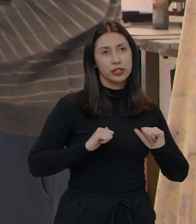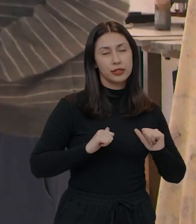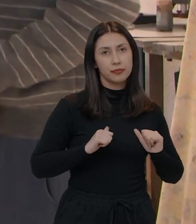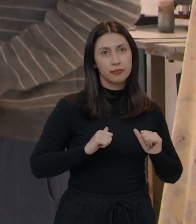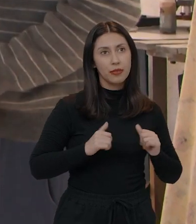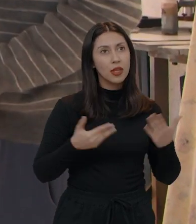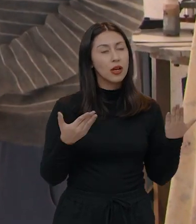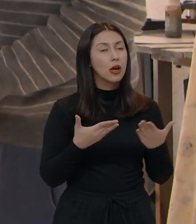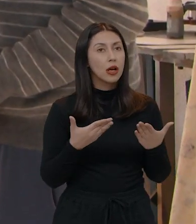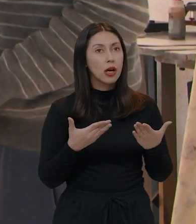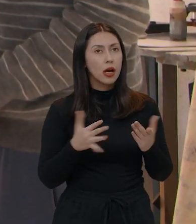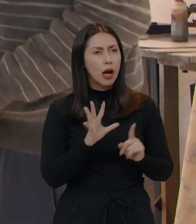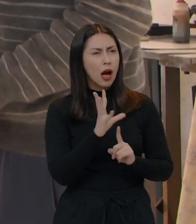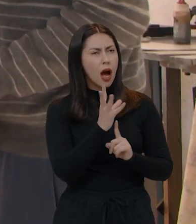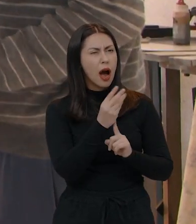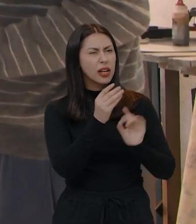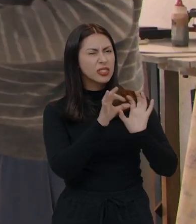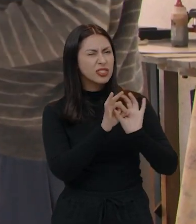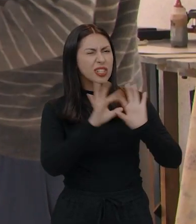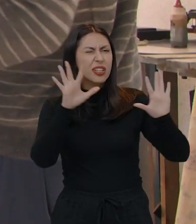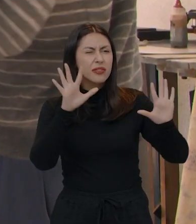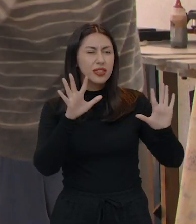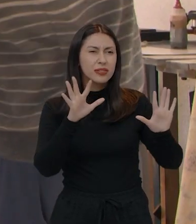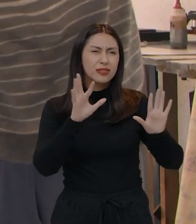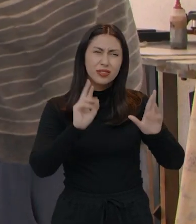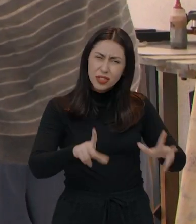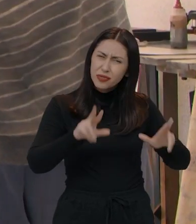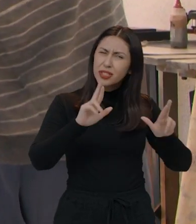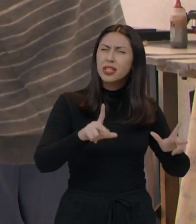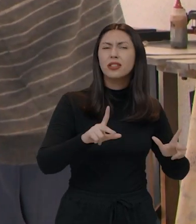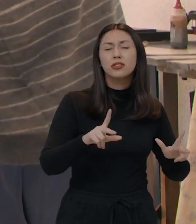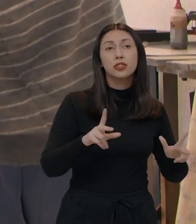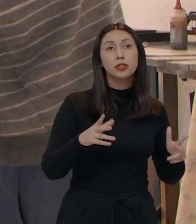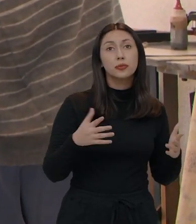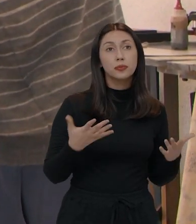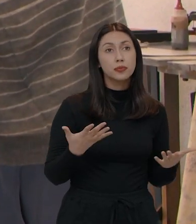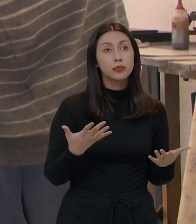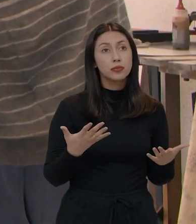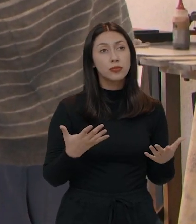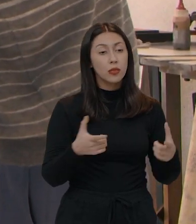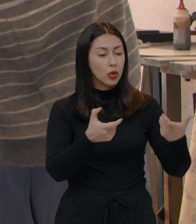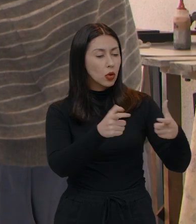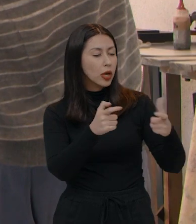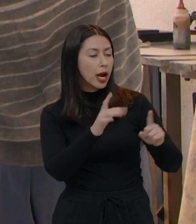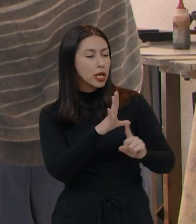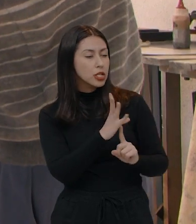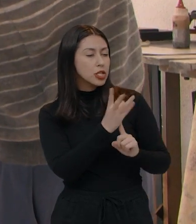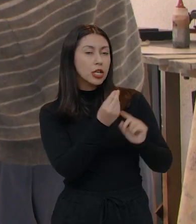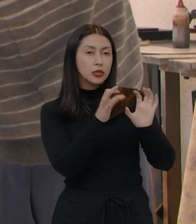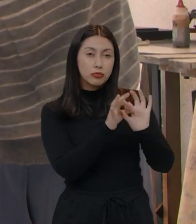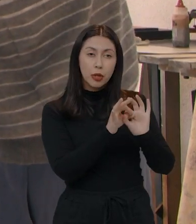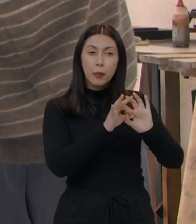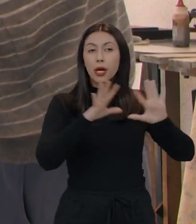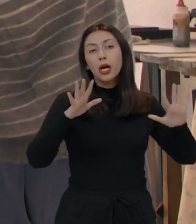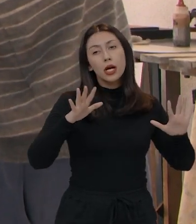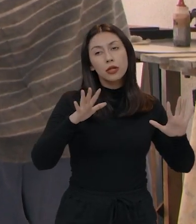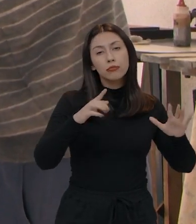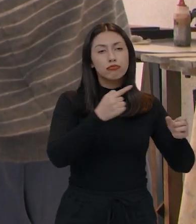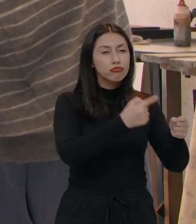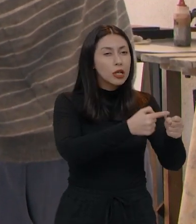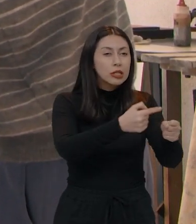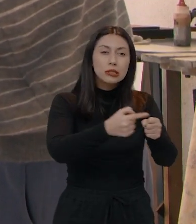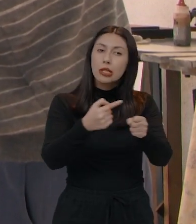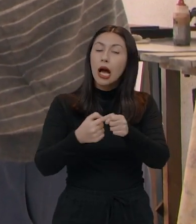não seria arte contemporânea. Contemporâneo é o de agora, é o da época que eu fiz, né? Salão de Arte Contemporânea de Santo André, de